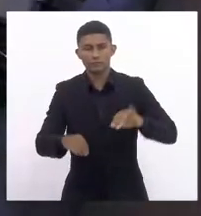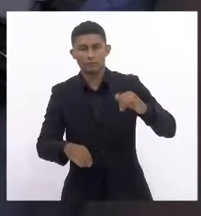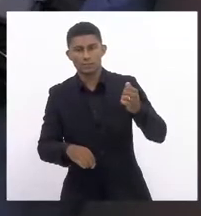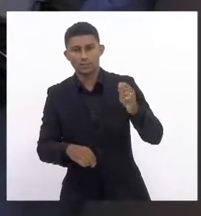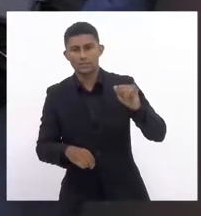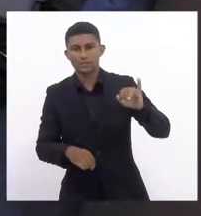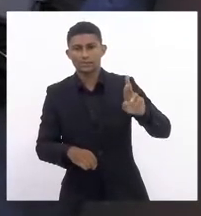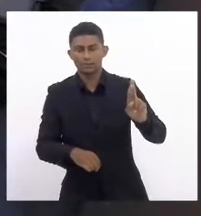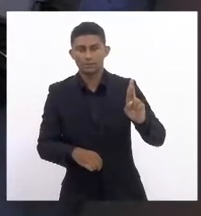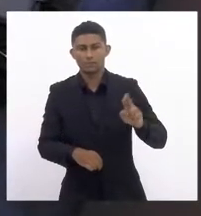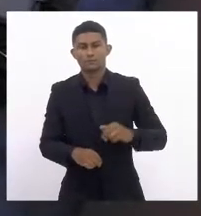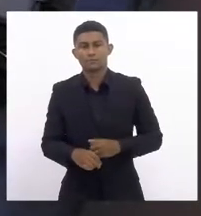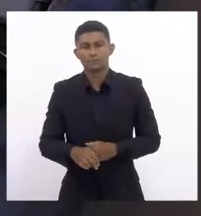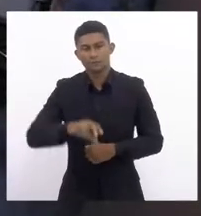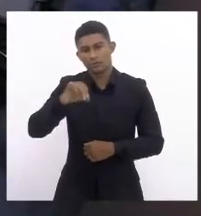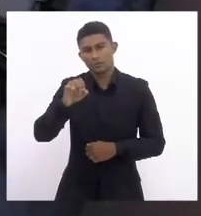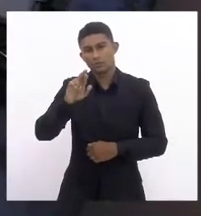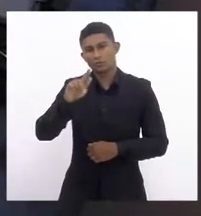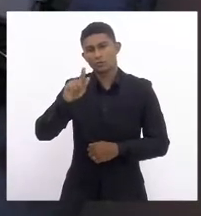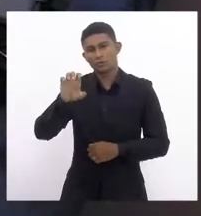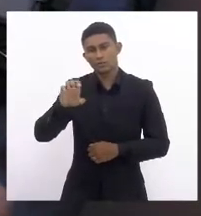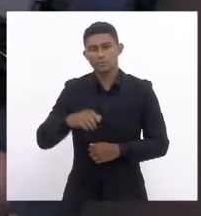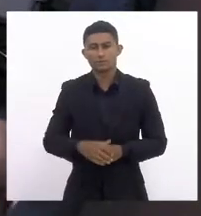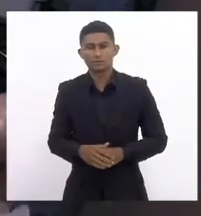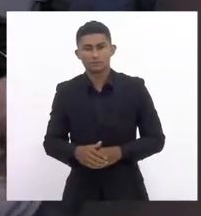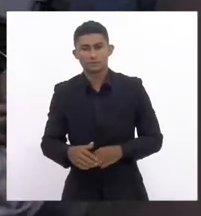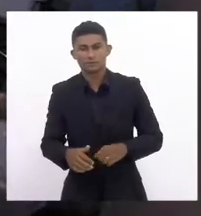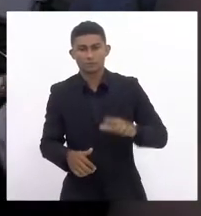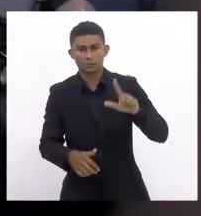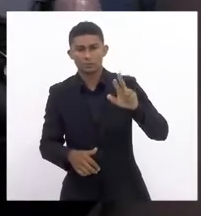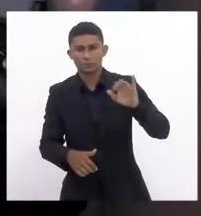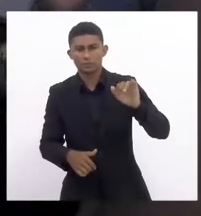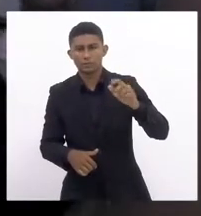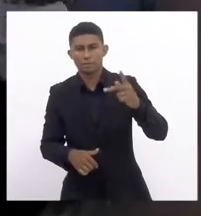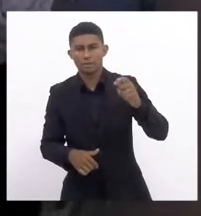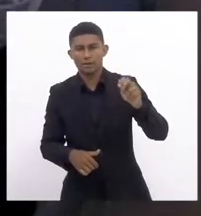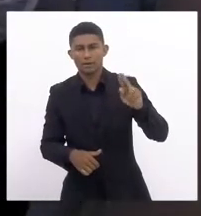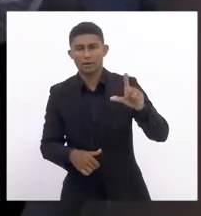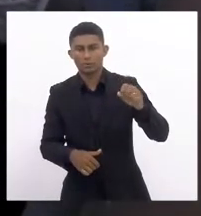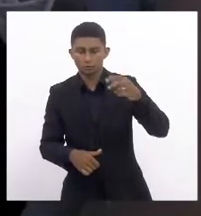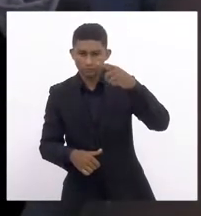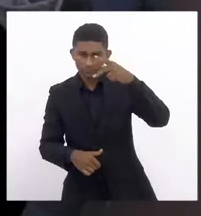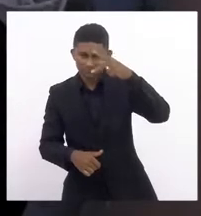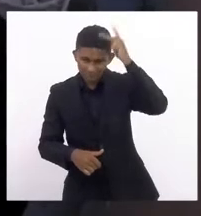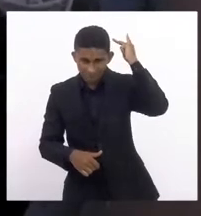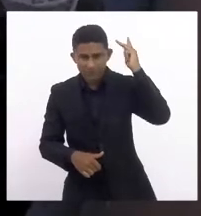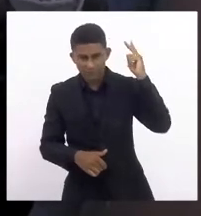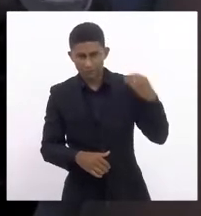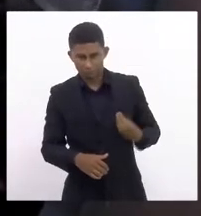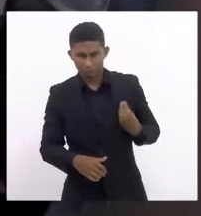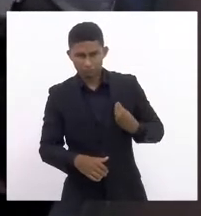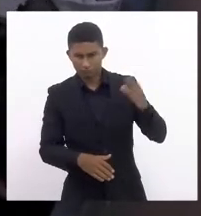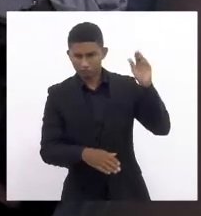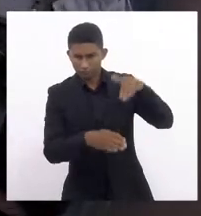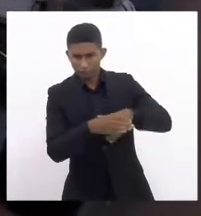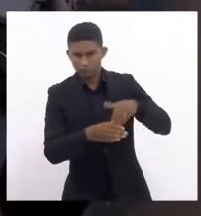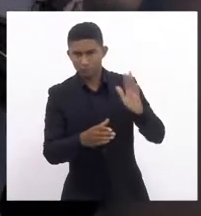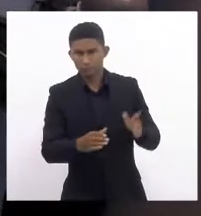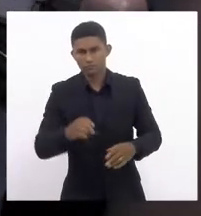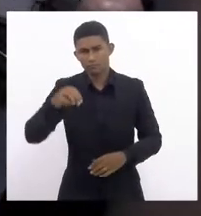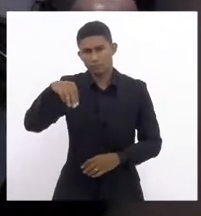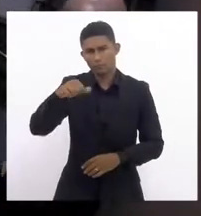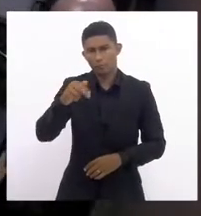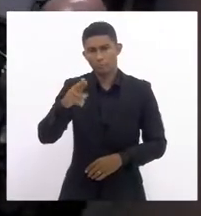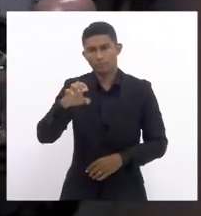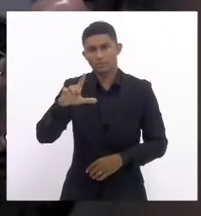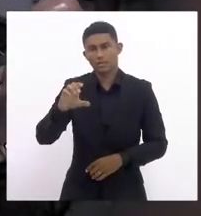Bittencourt. Deputado Jorge Felipe Neto. Deputado Luiz Paulo, presente, vai votar. Presidente já votou. Deputado Marcelo